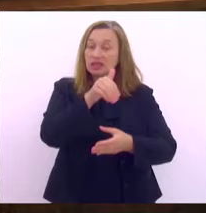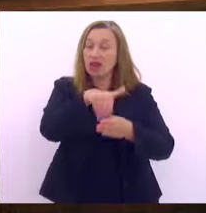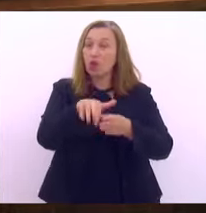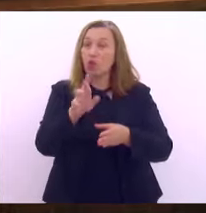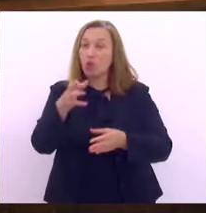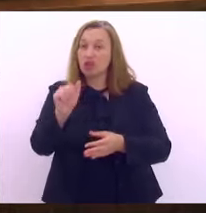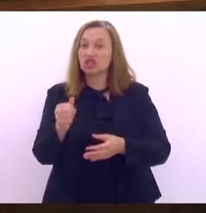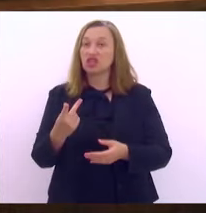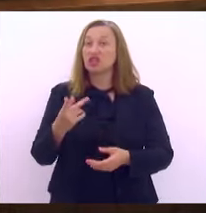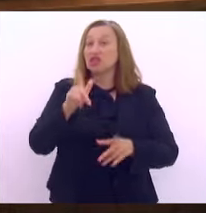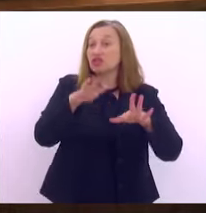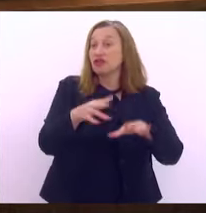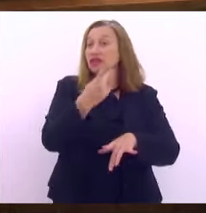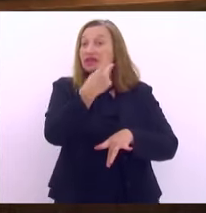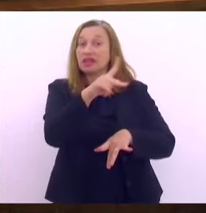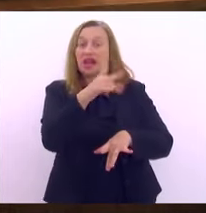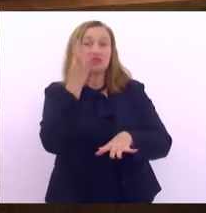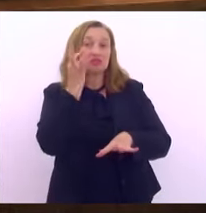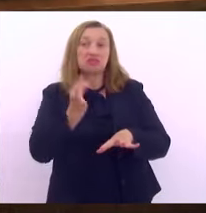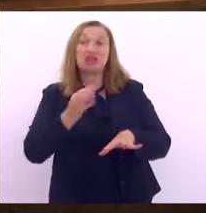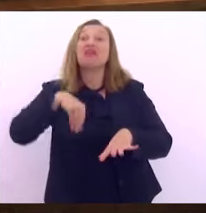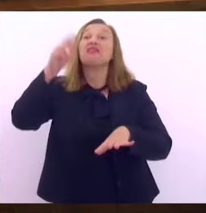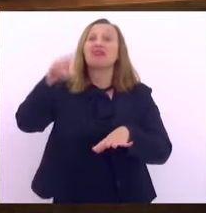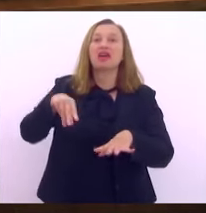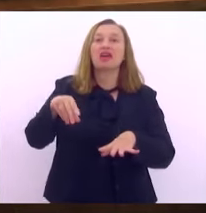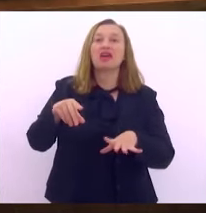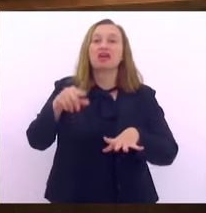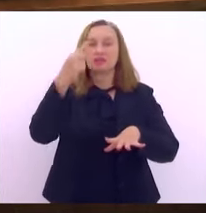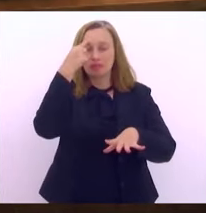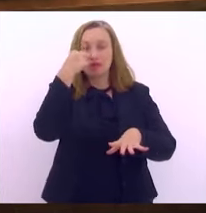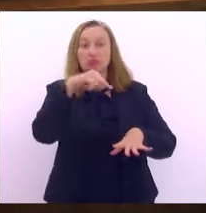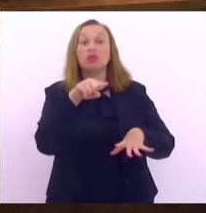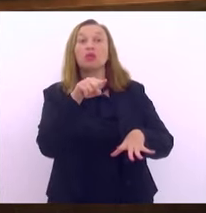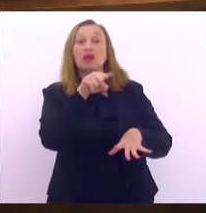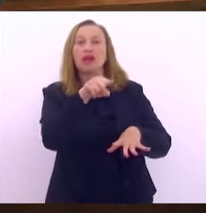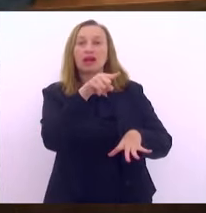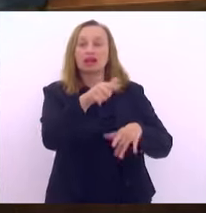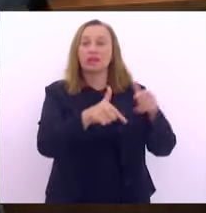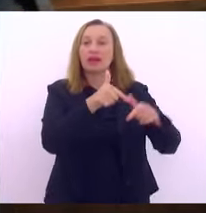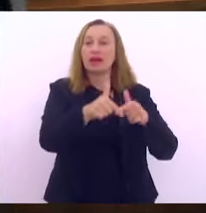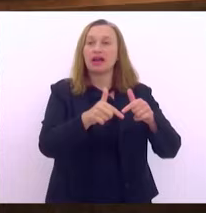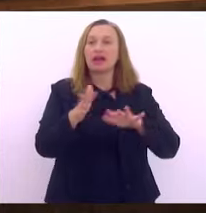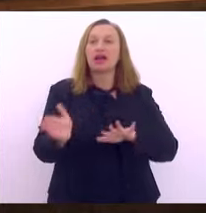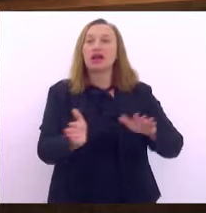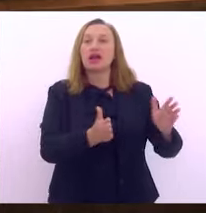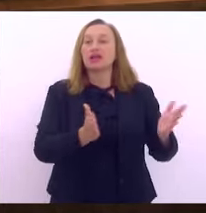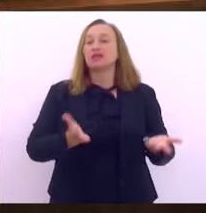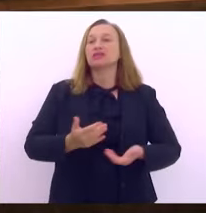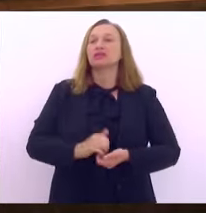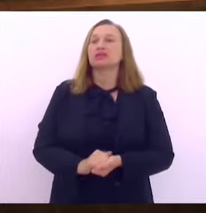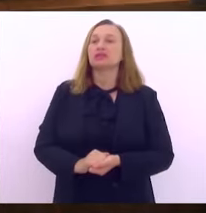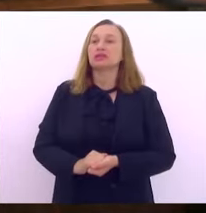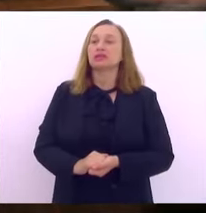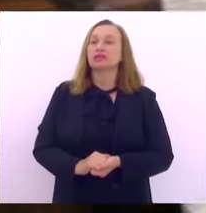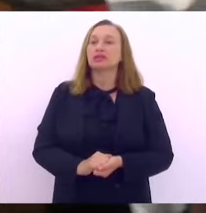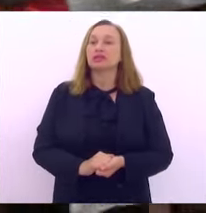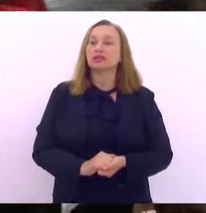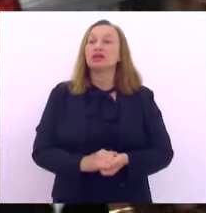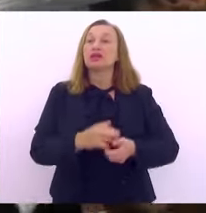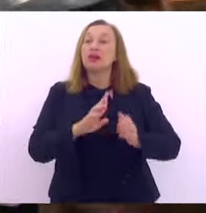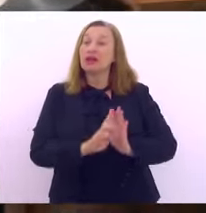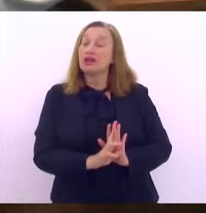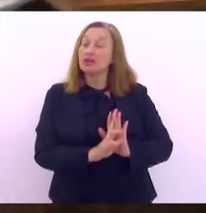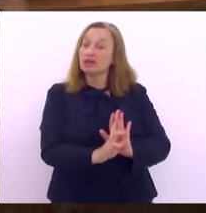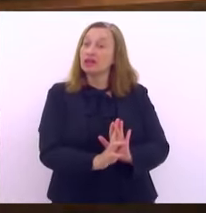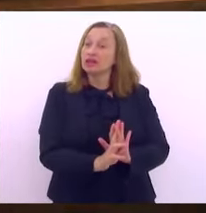está lá apadrinhada sei lá por quem. Aliás, faço aqui, senhor presidente, além de referendar